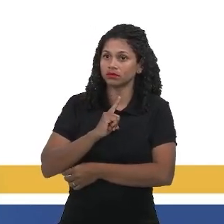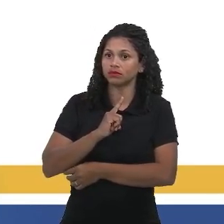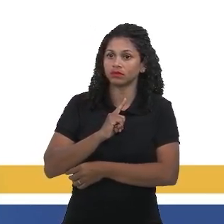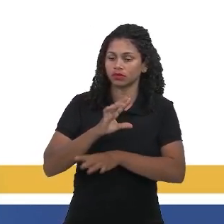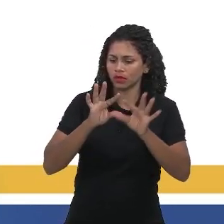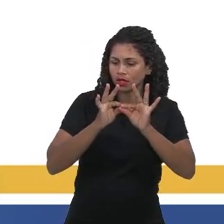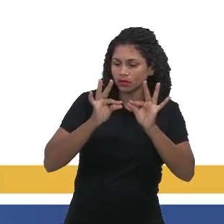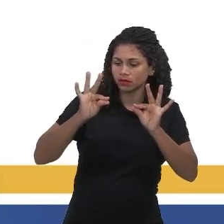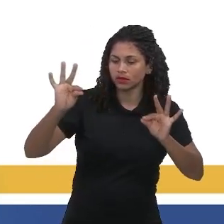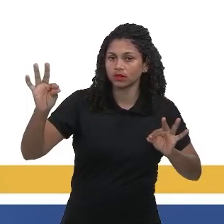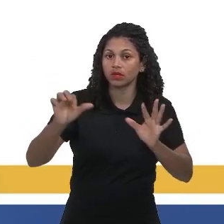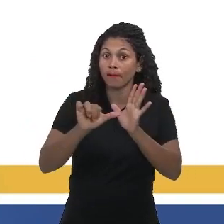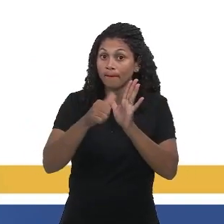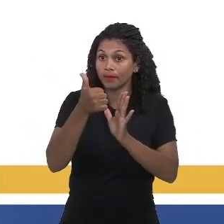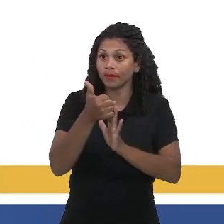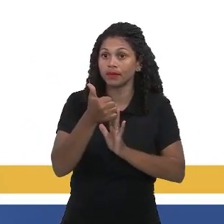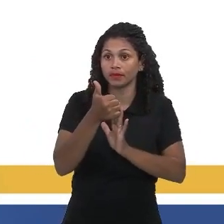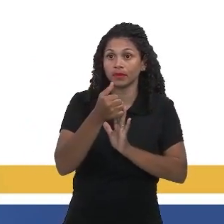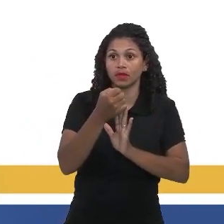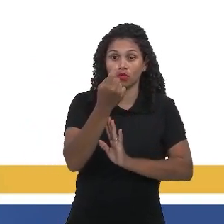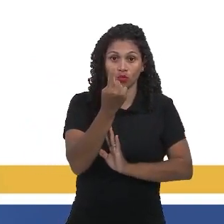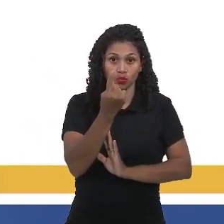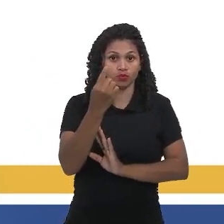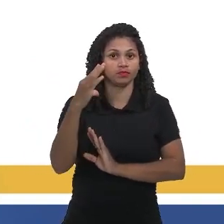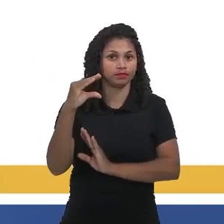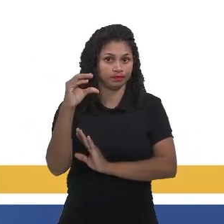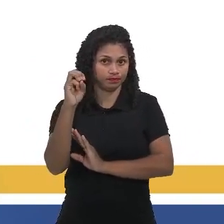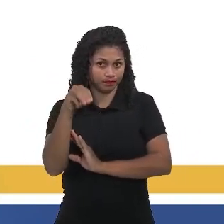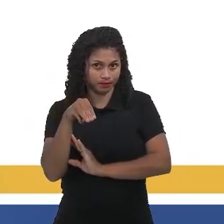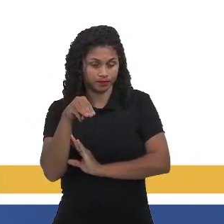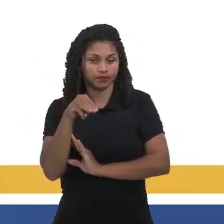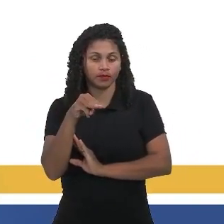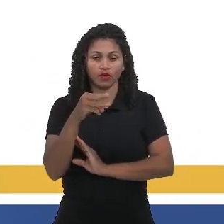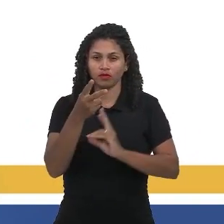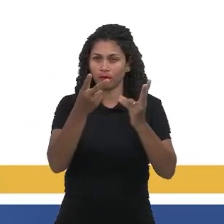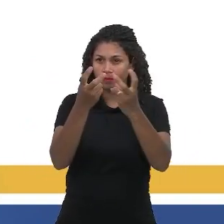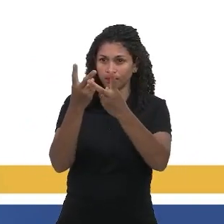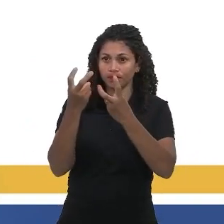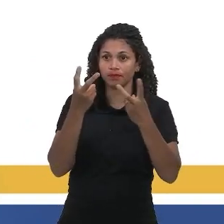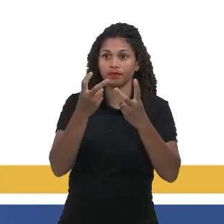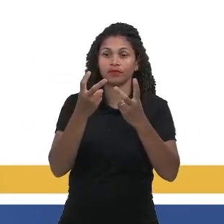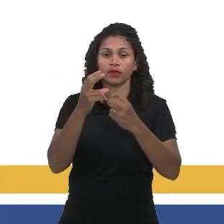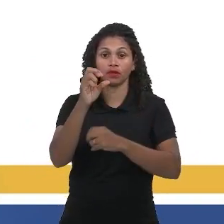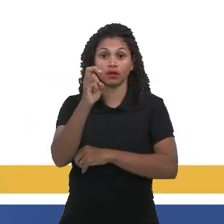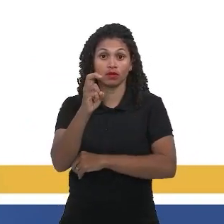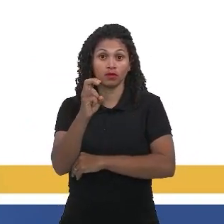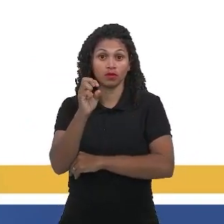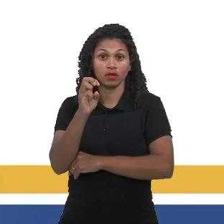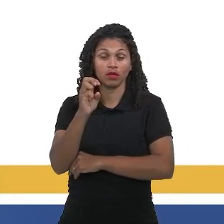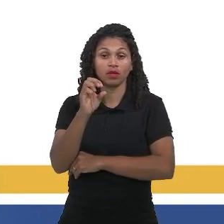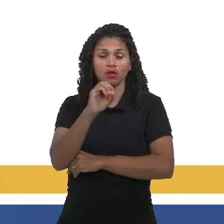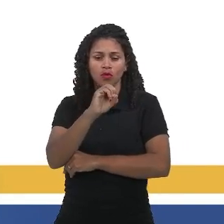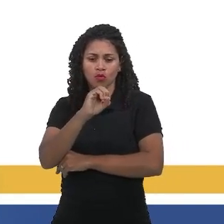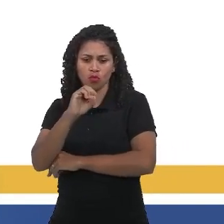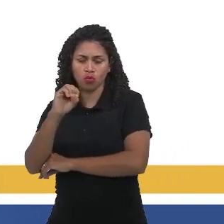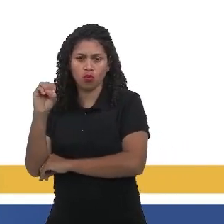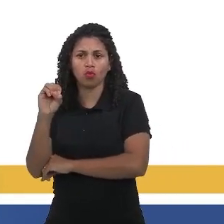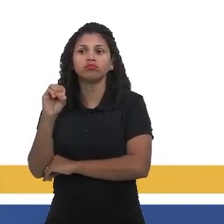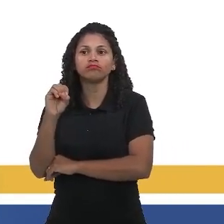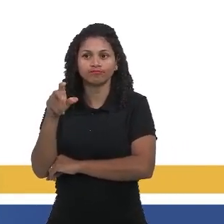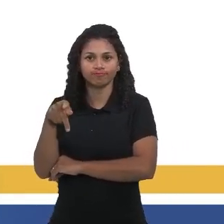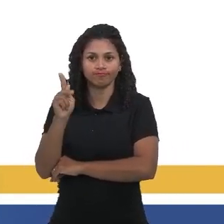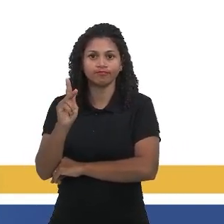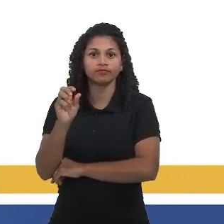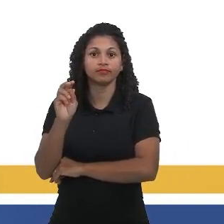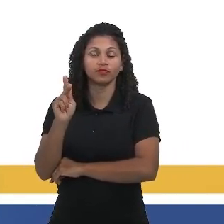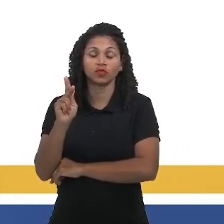distância vai ser 1 cm né você vai perceber aqui ó que aqueles 5 km né eles já foram trabalhados